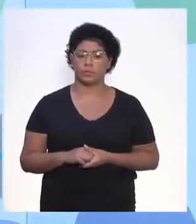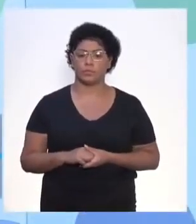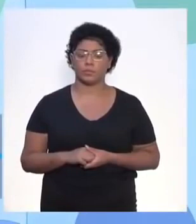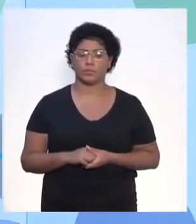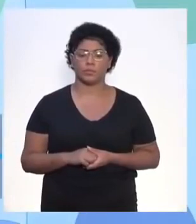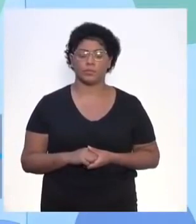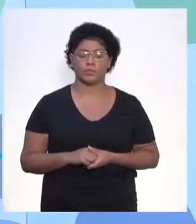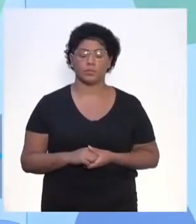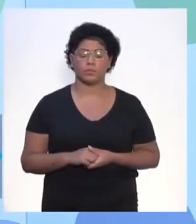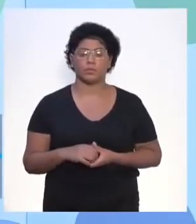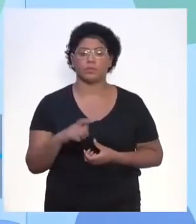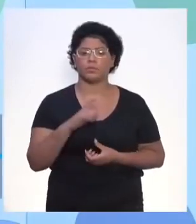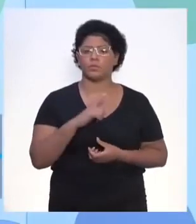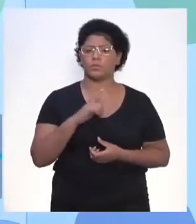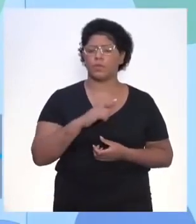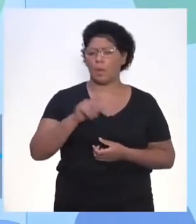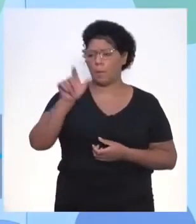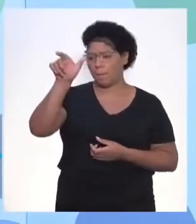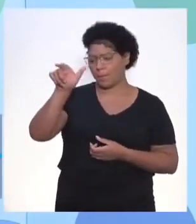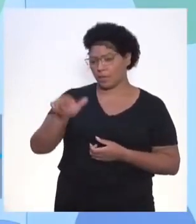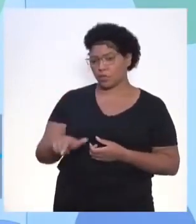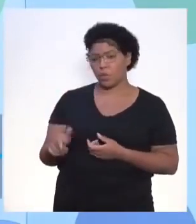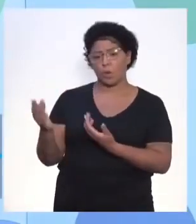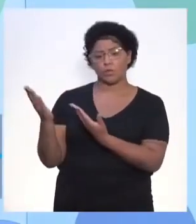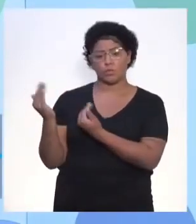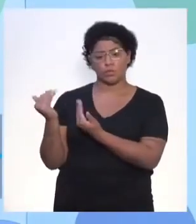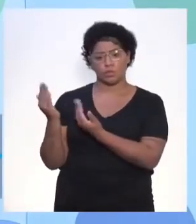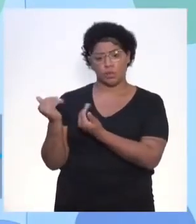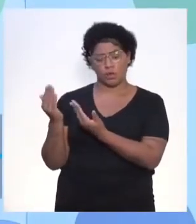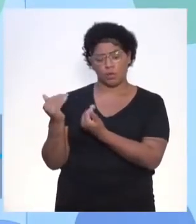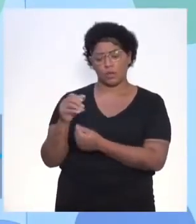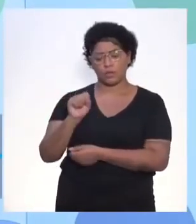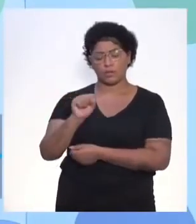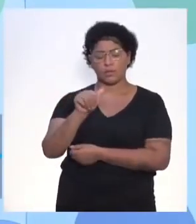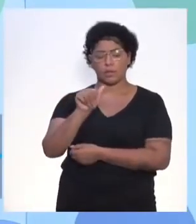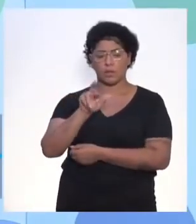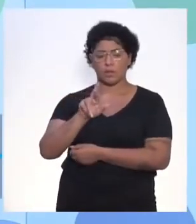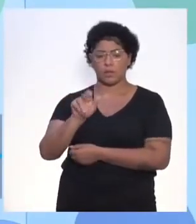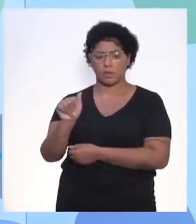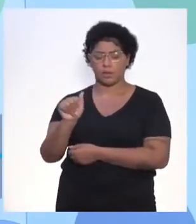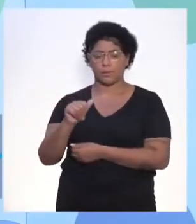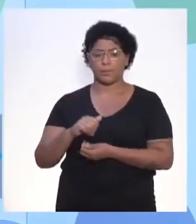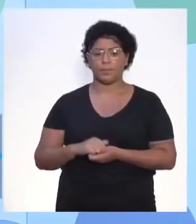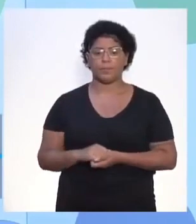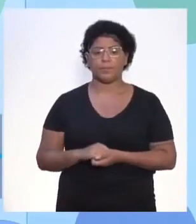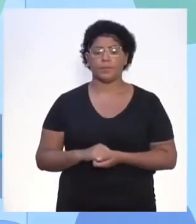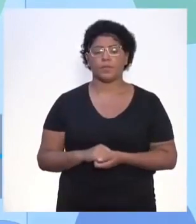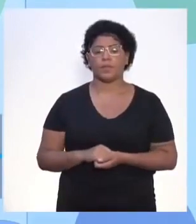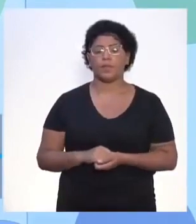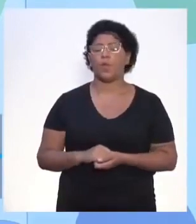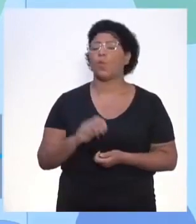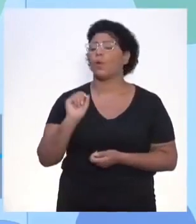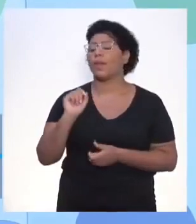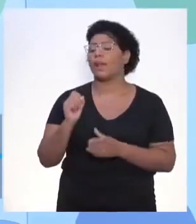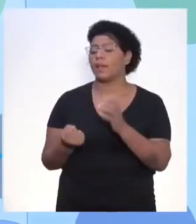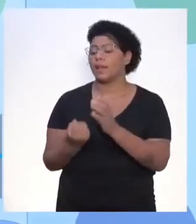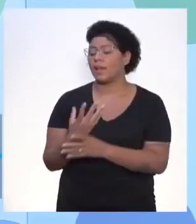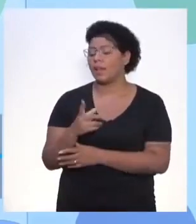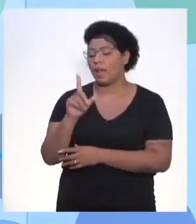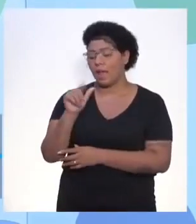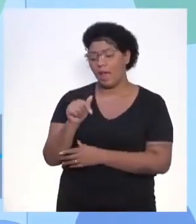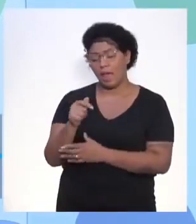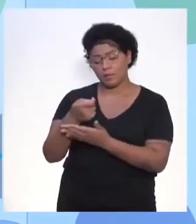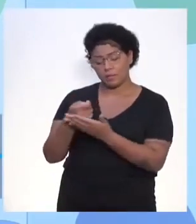gente tem aí o quê? Uma pessoa, uma jovem, né? A Sara, que no final descobriu o nome dela. Fazendo o quê? Fazendo uma autodescrição,